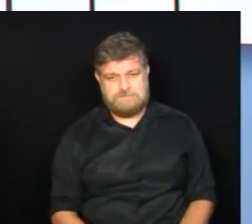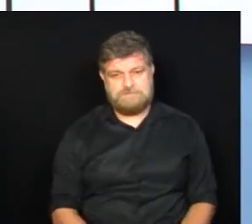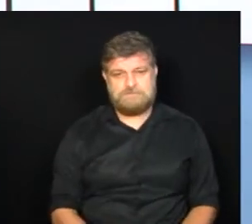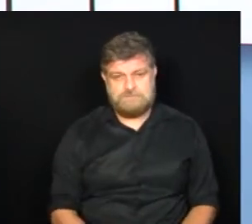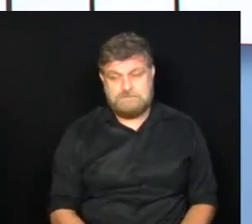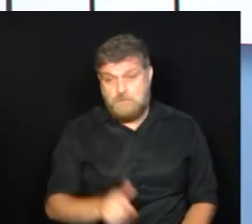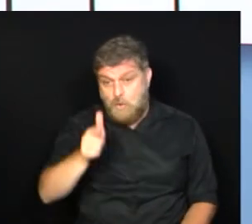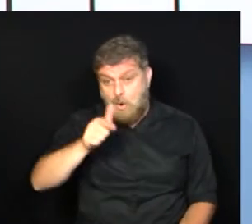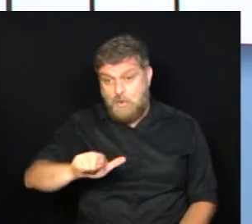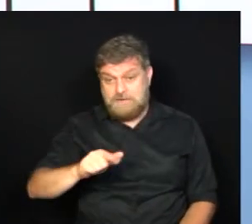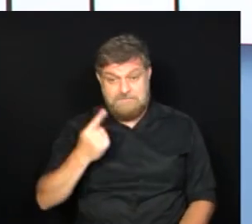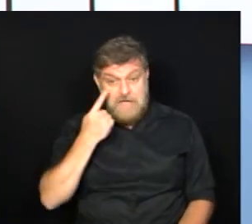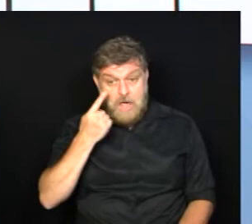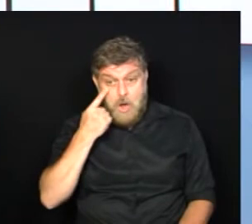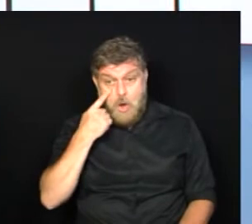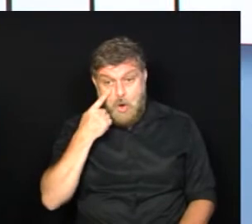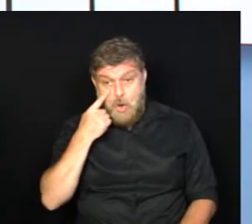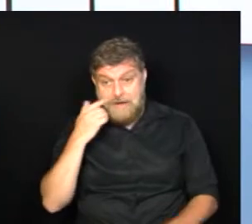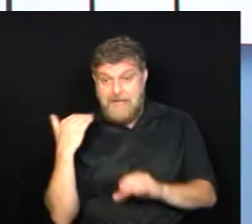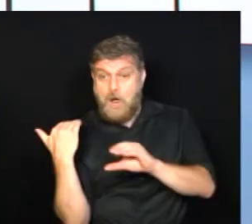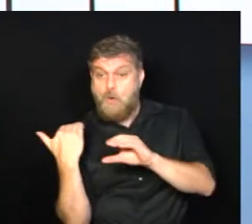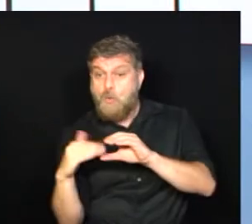inscricão.cgedh@mdh.gov.br. Eu vou repetir.